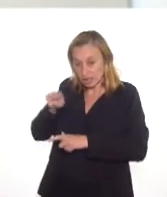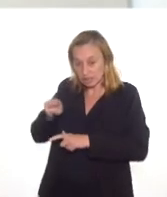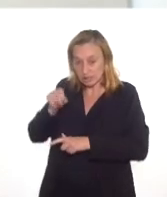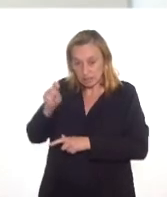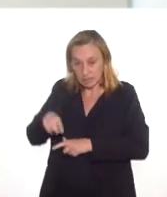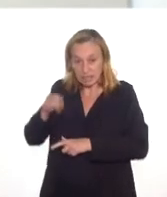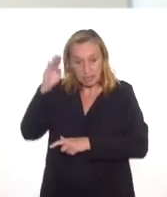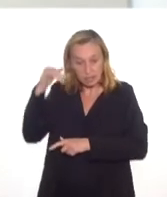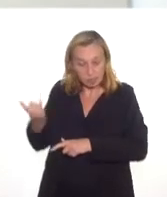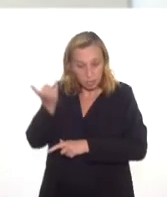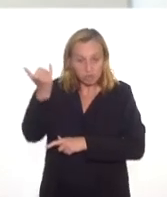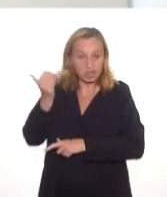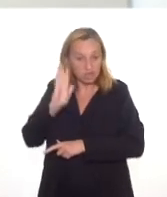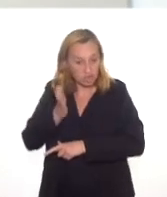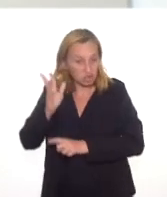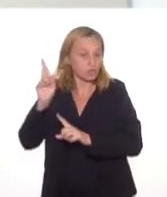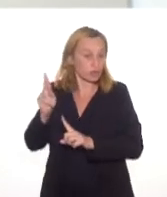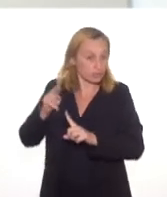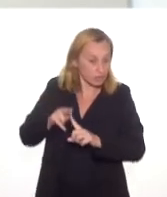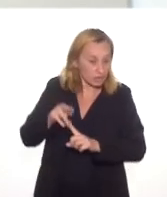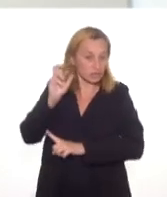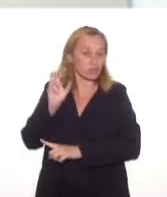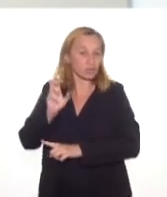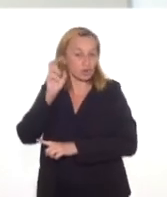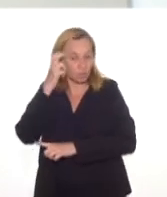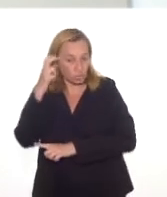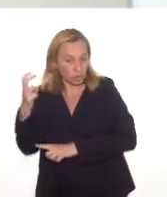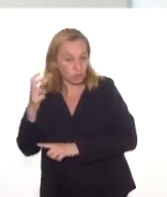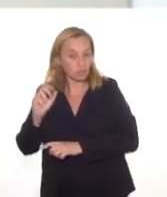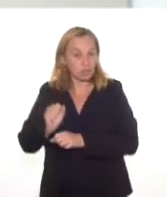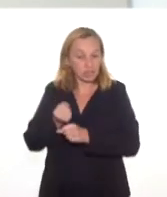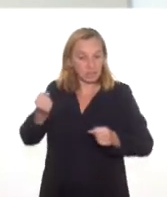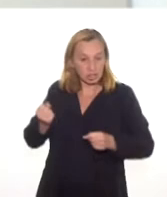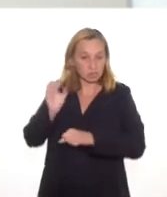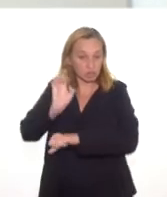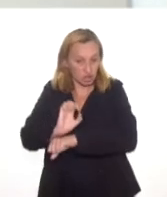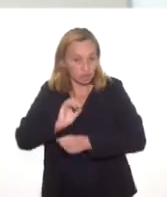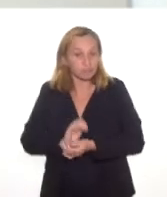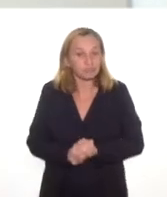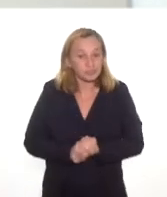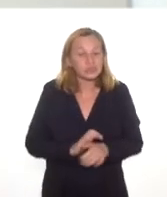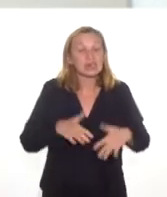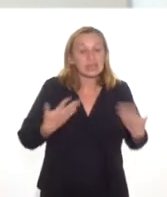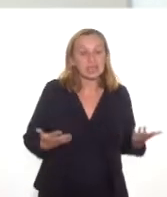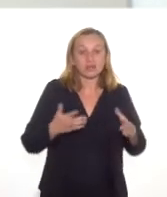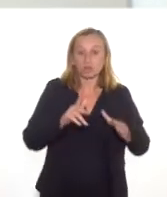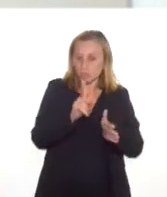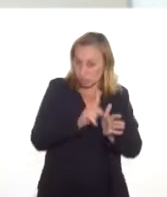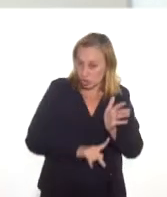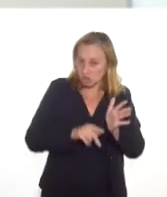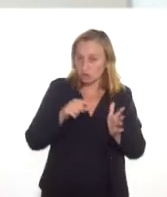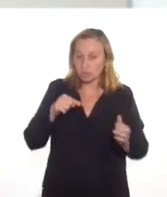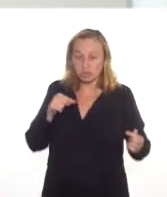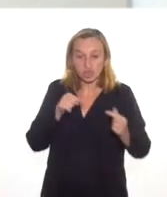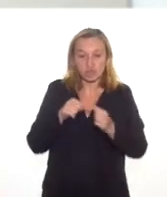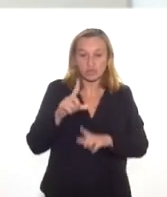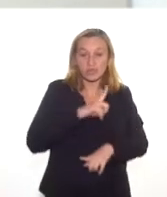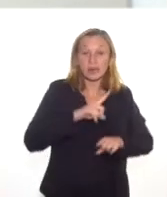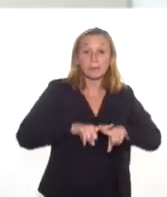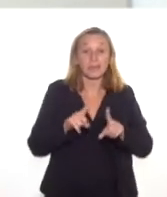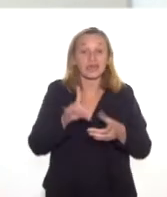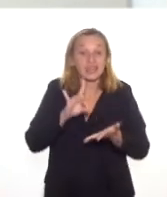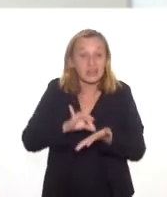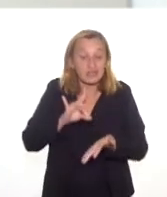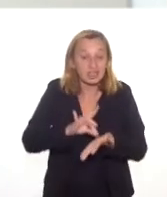tão importante, que já foi uma referência cultural tão grande para o Estado. Então, o projeto tem esse objetivo, só que, na verdade, ele